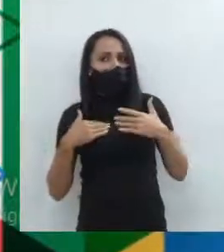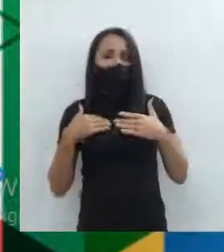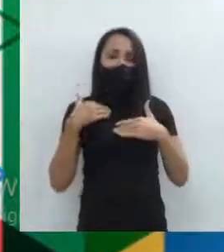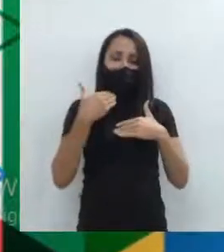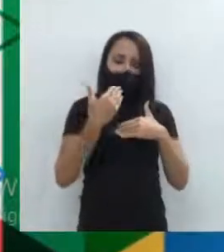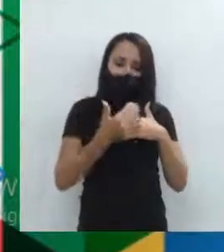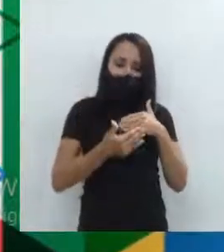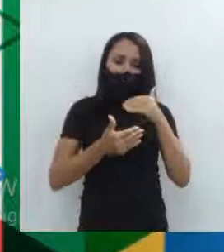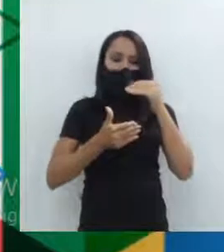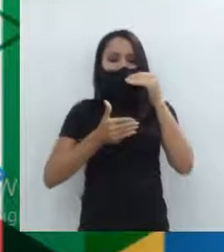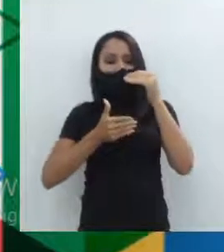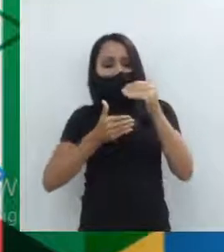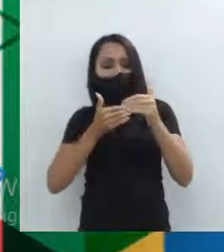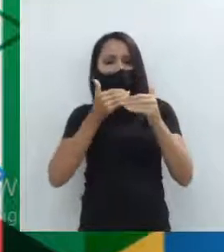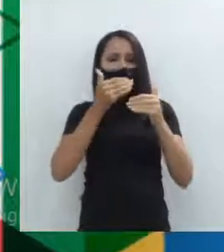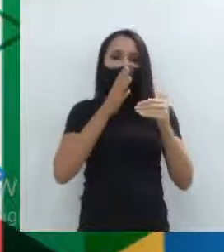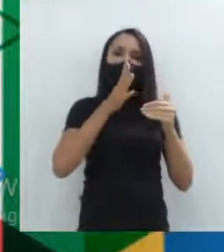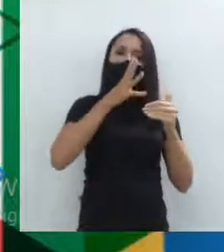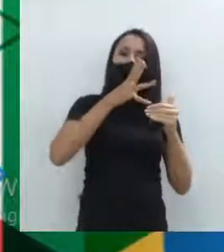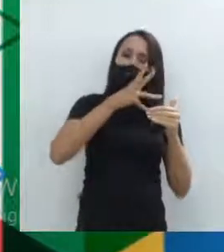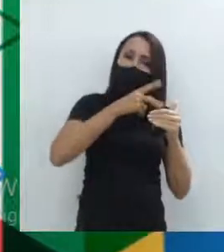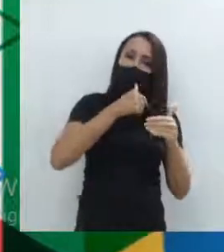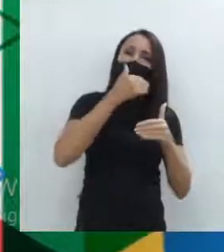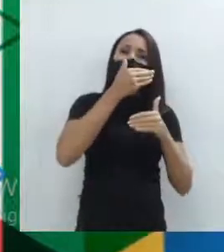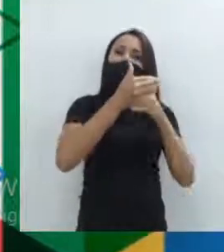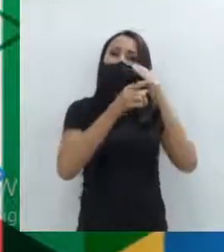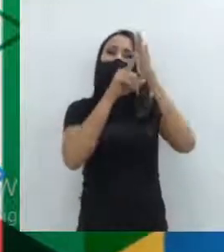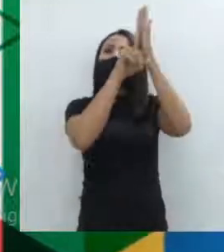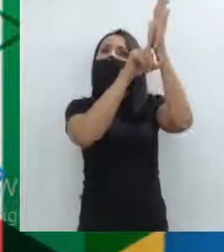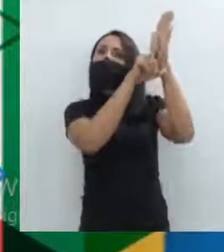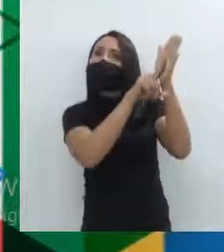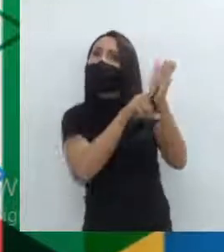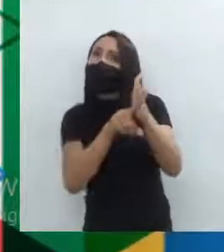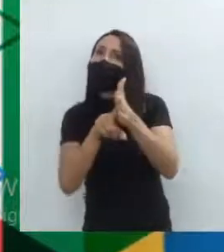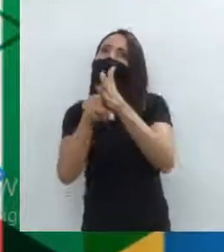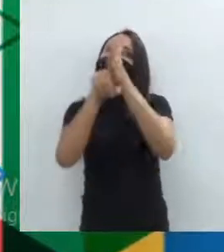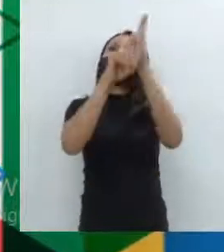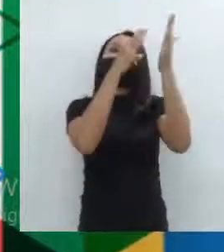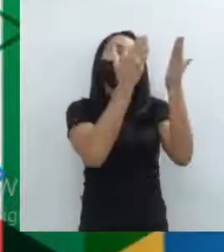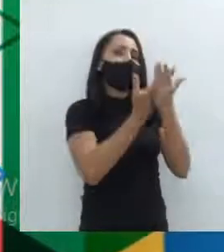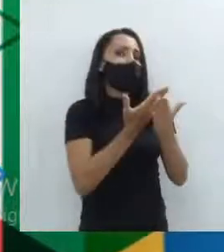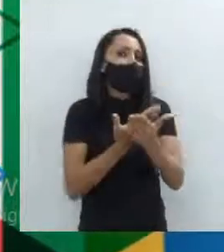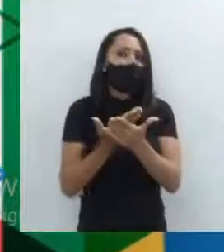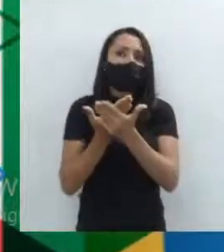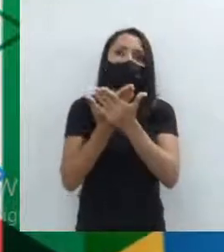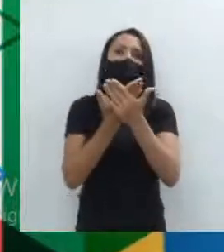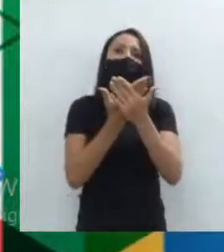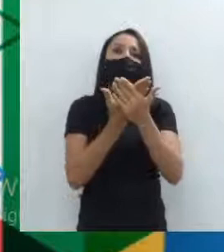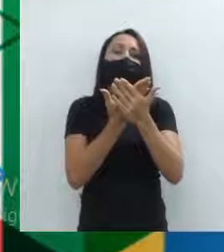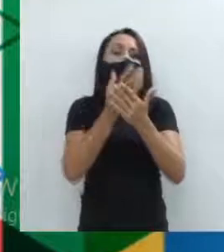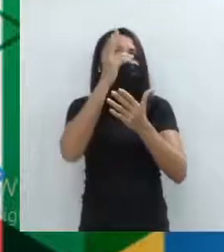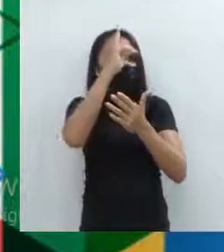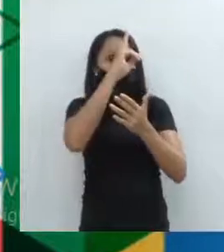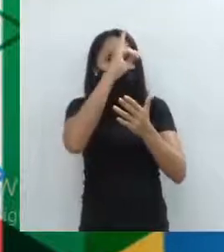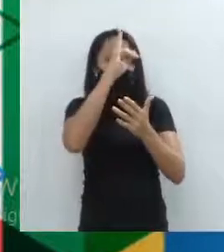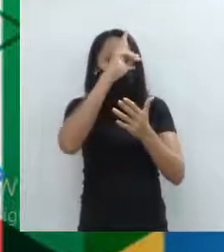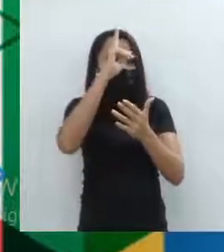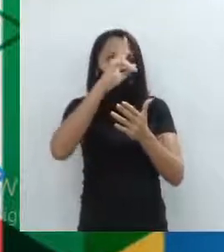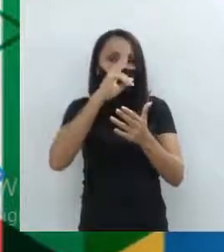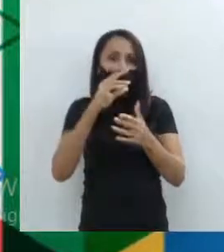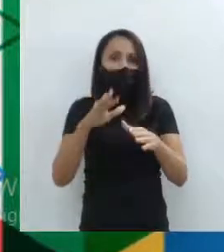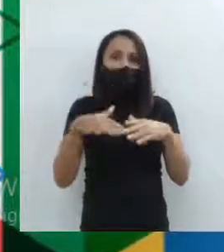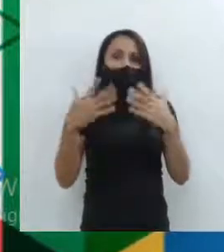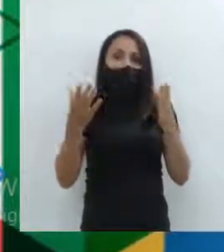maneira gradual, a partir de muitos questionamentos, a partir de muitos estudos. Até porque, lembre-se que